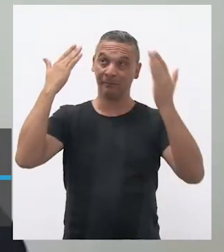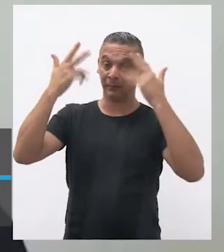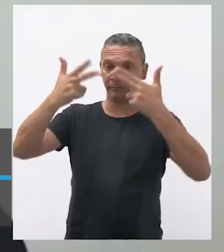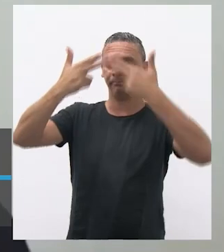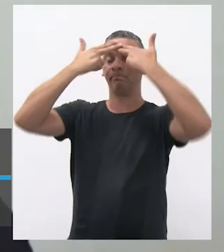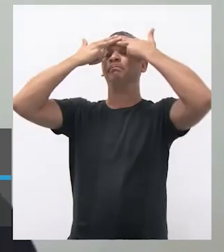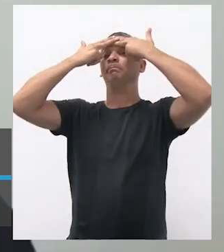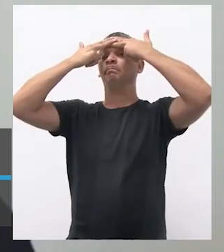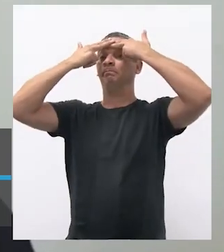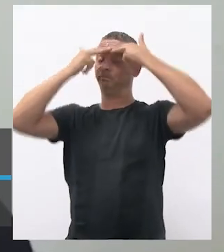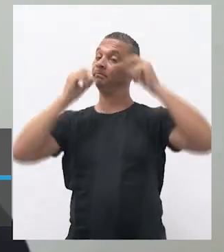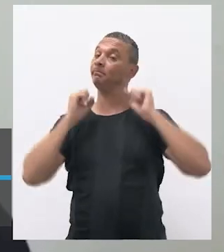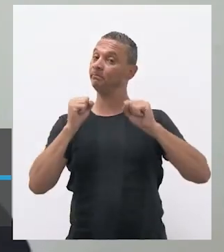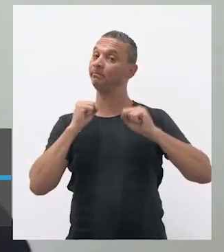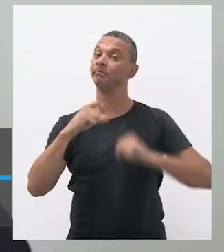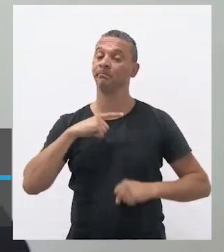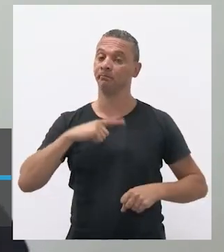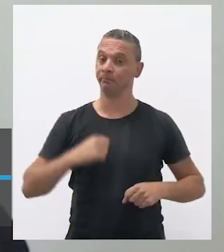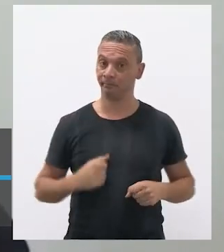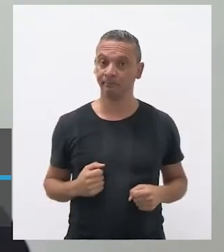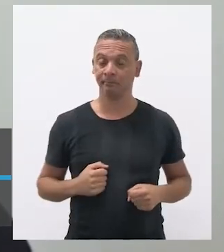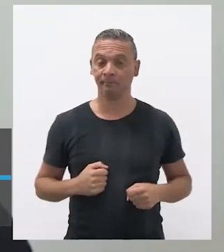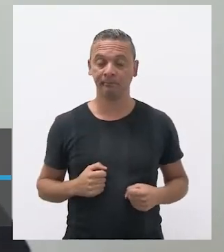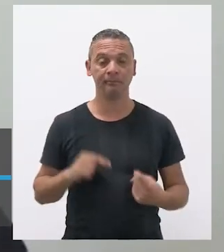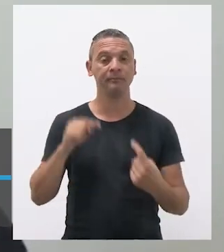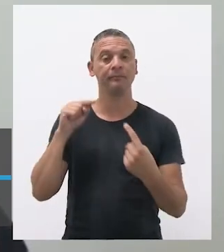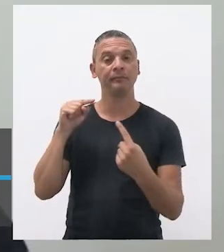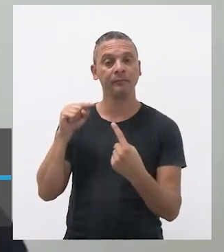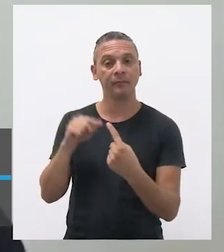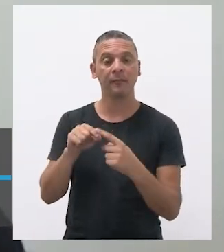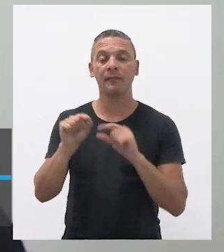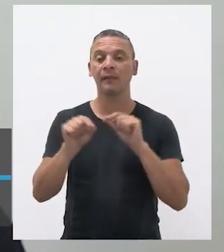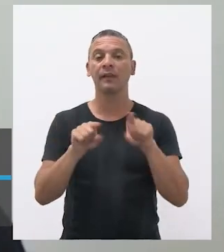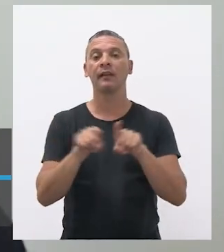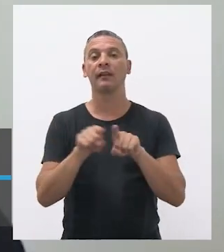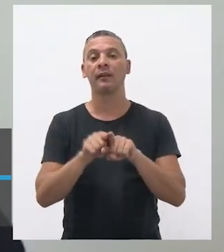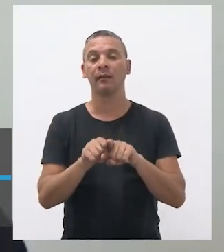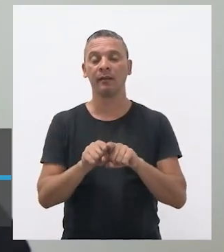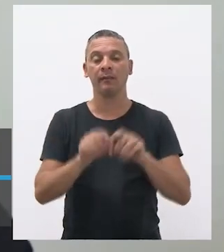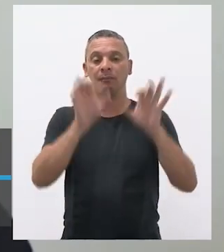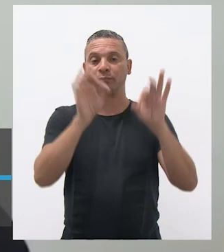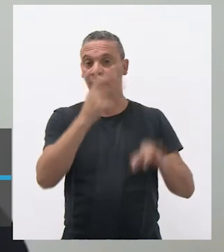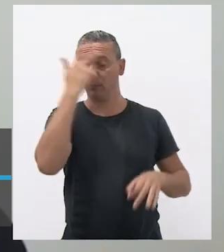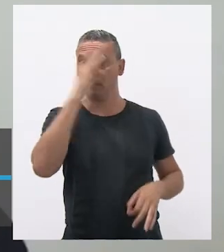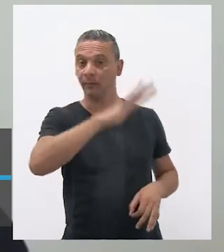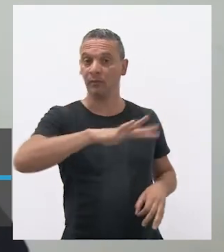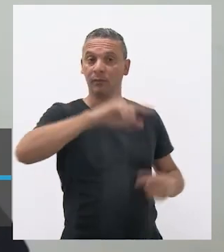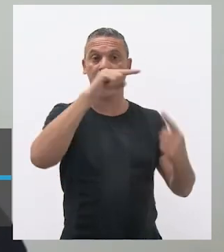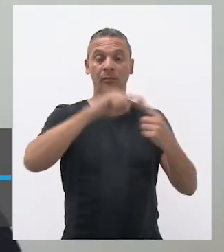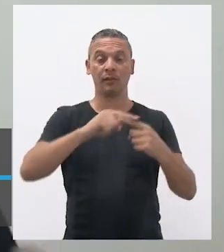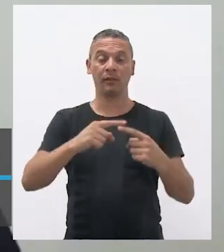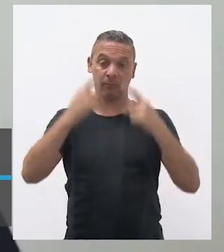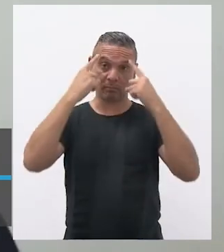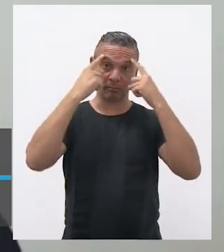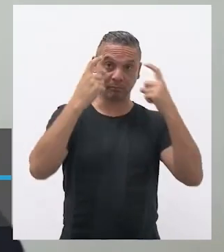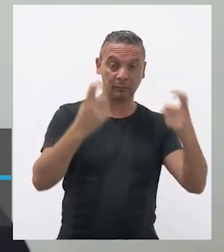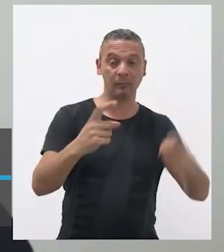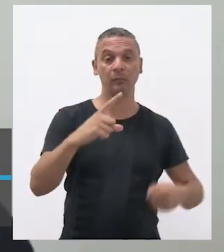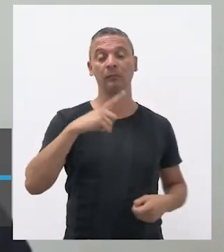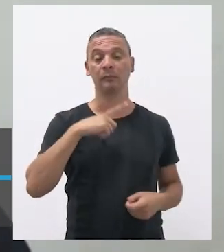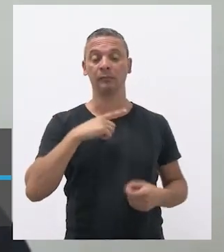uma baixa autoestima, né? E, por fim, ela destaca aí como uma outra forma